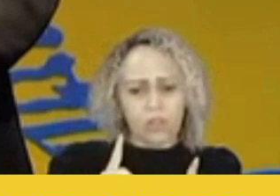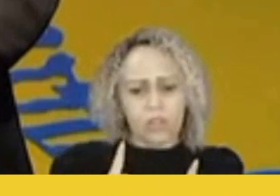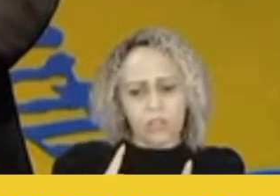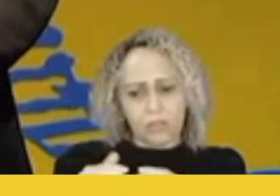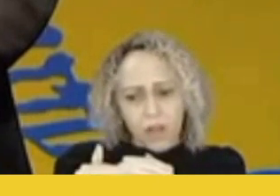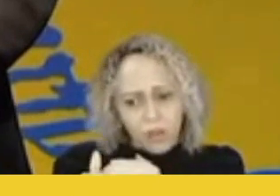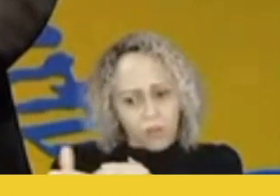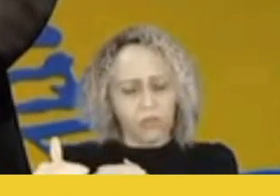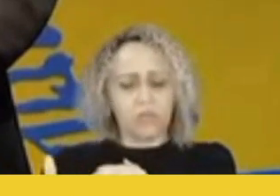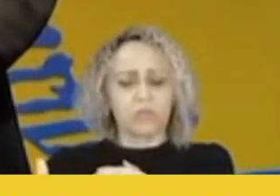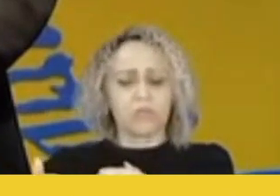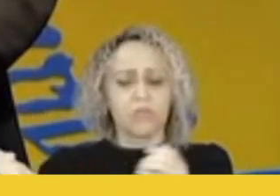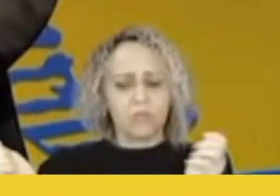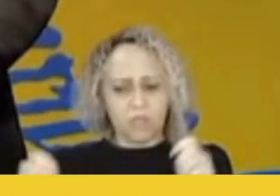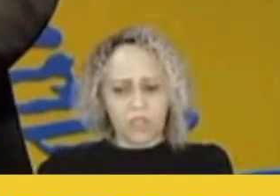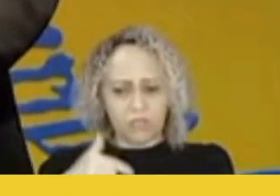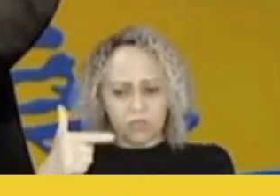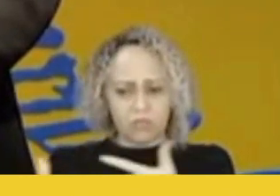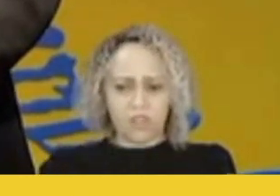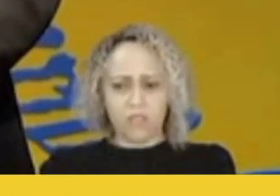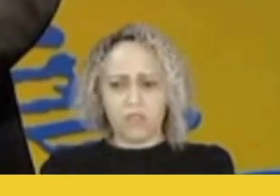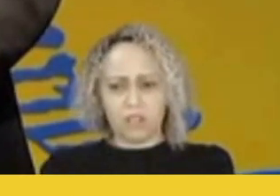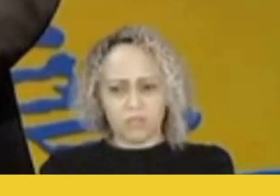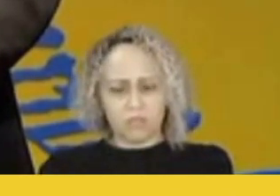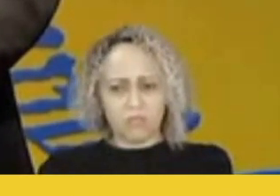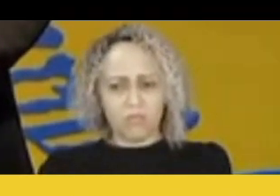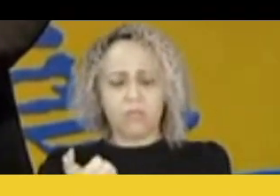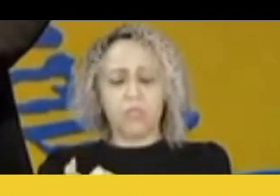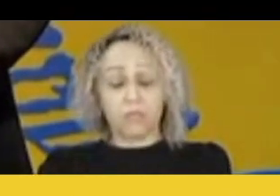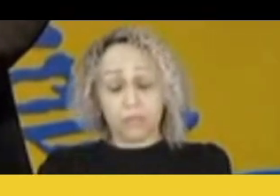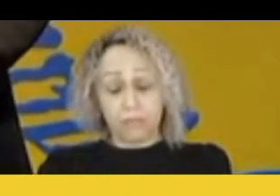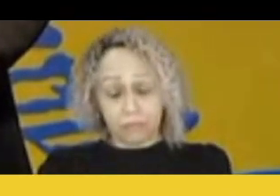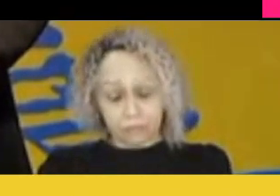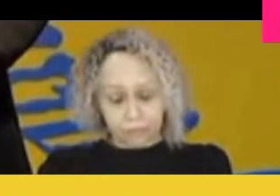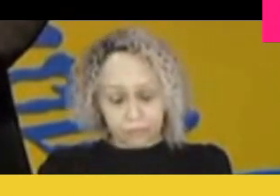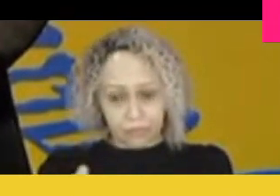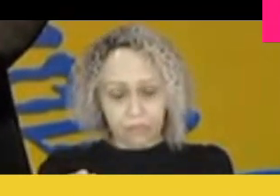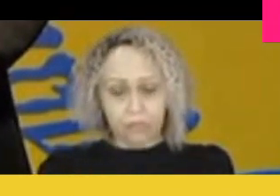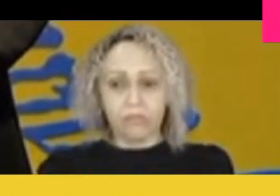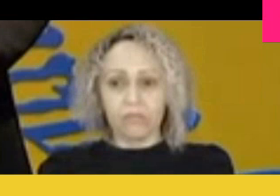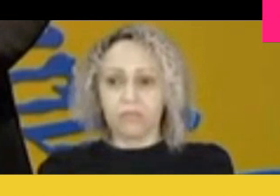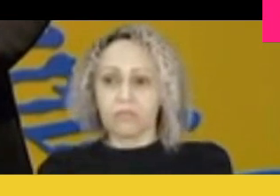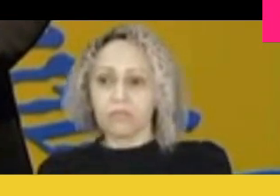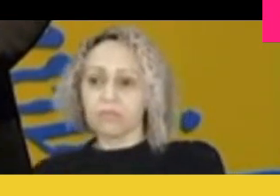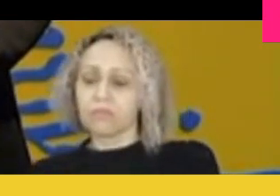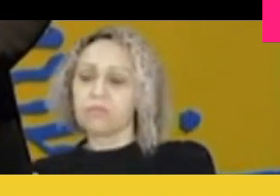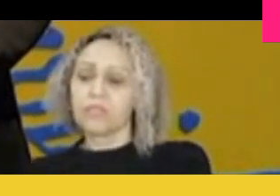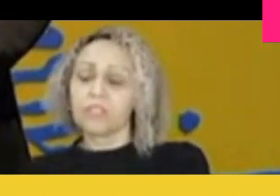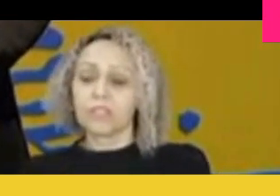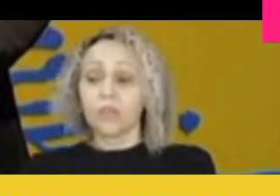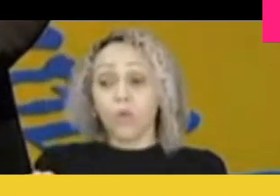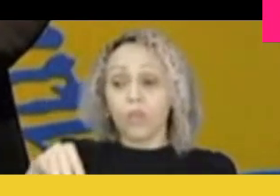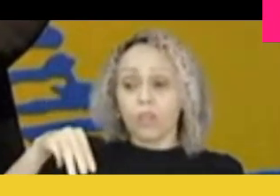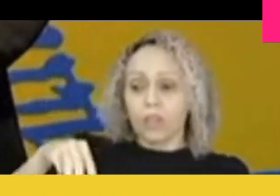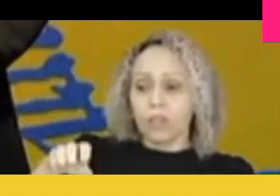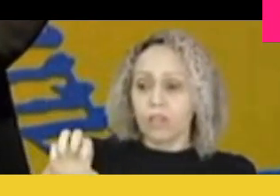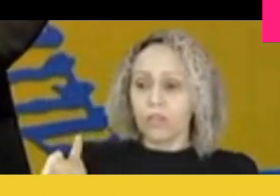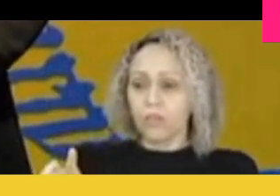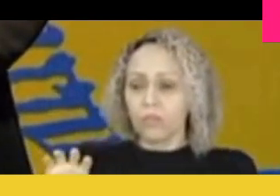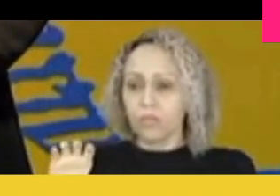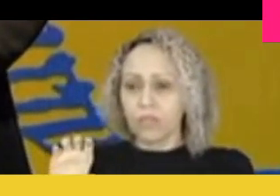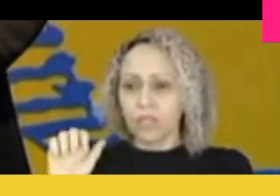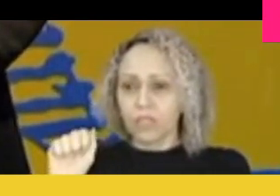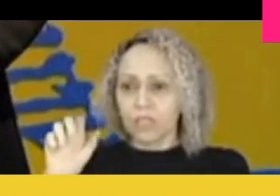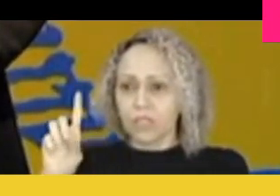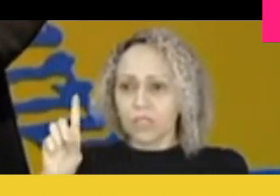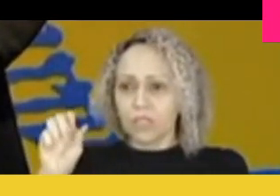no futuro. Levantamos, claro, problemas, que é o escopo que o ministro Mercadante nos orientou quanto à